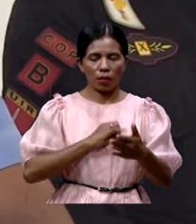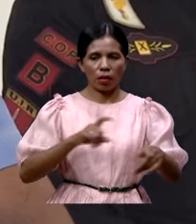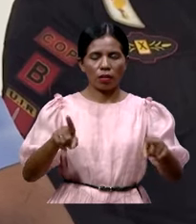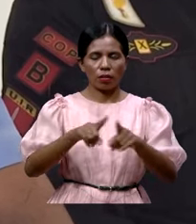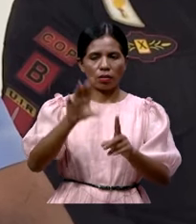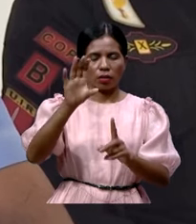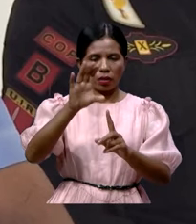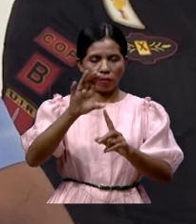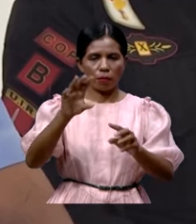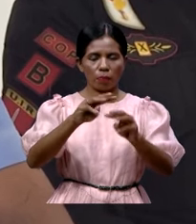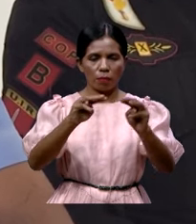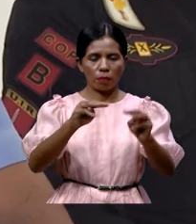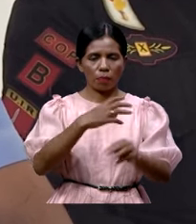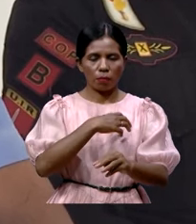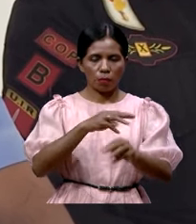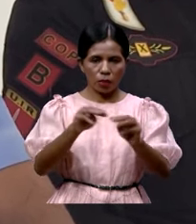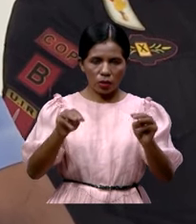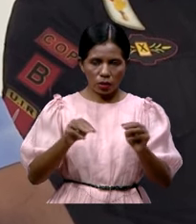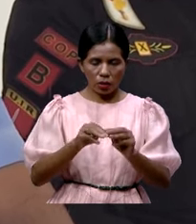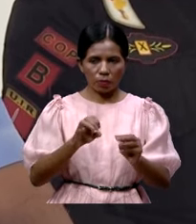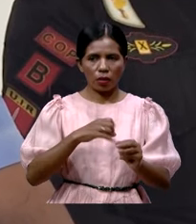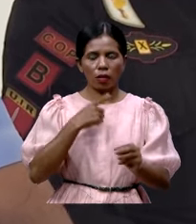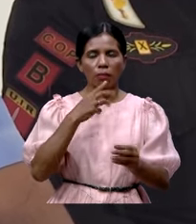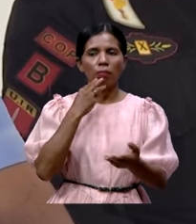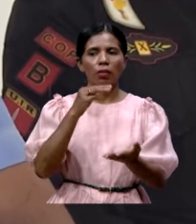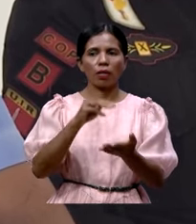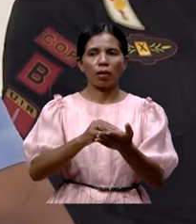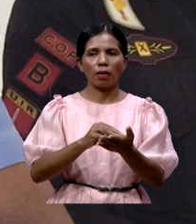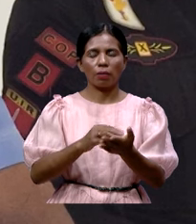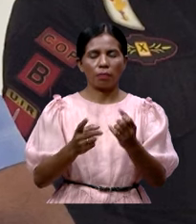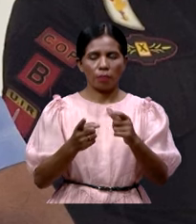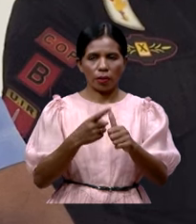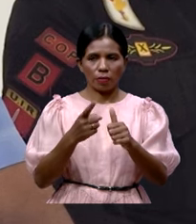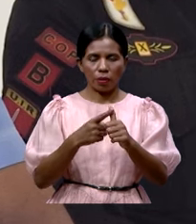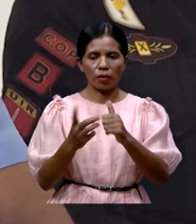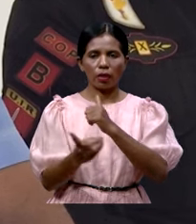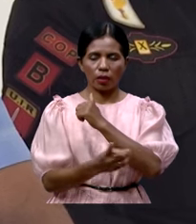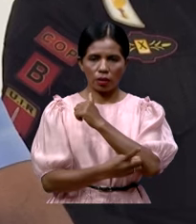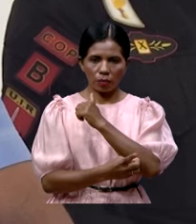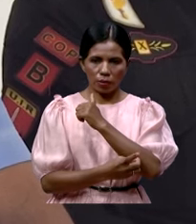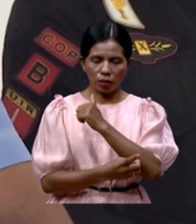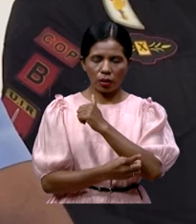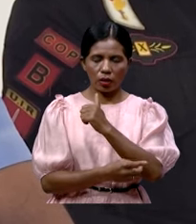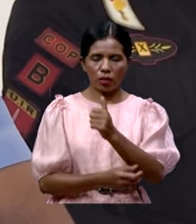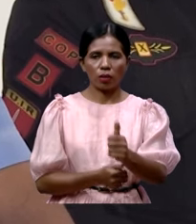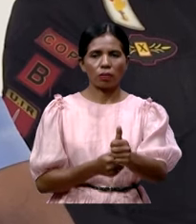komandante municipio, haurai helia mena basira, primeiro tem disciplina. Hatur ime disciplina ya